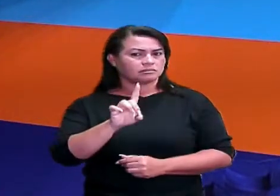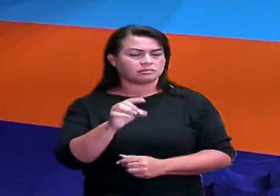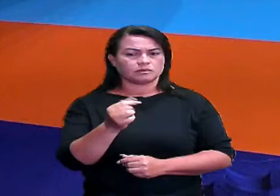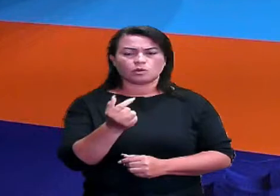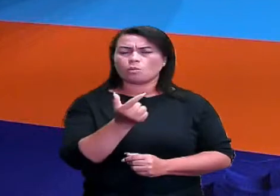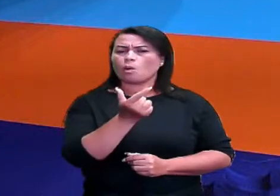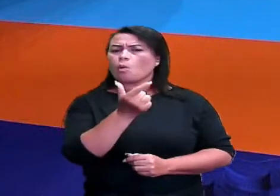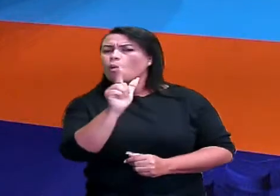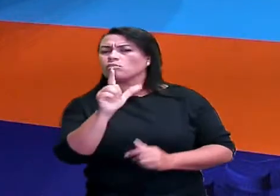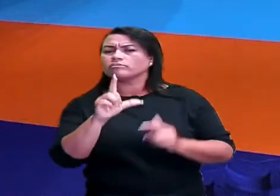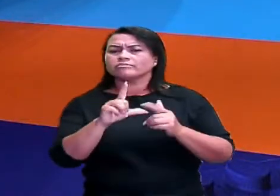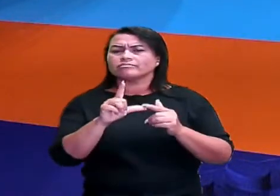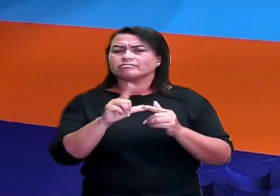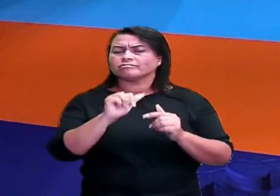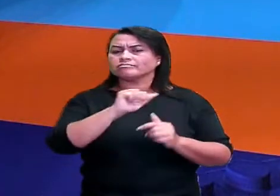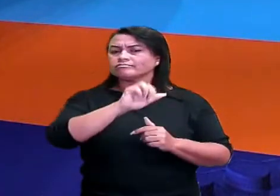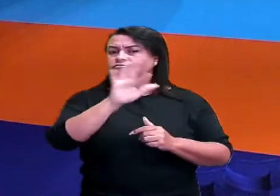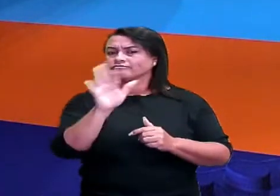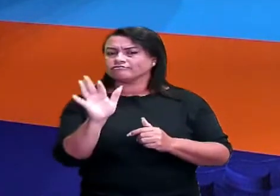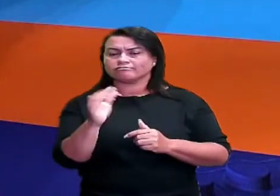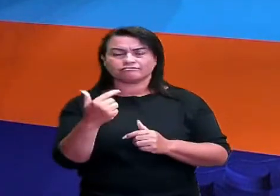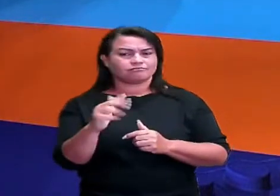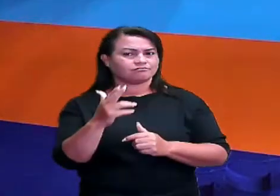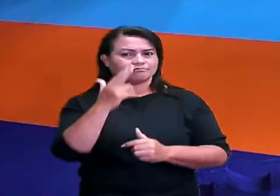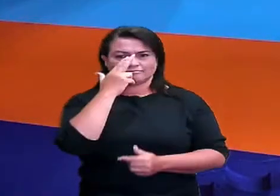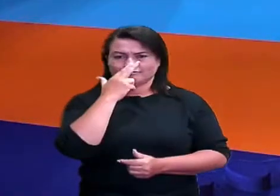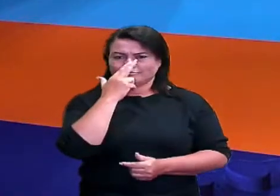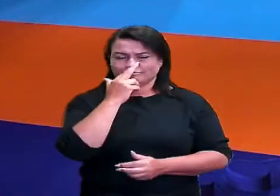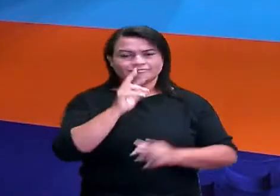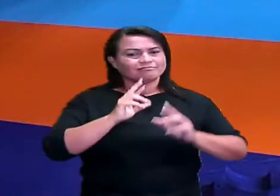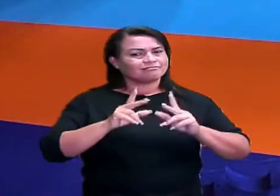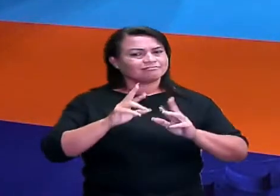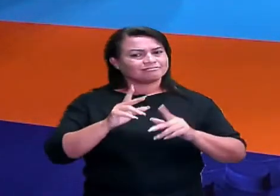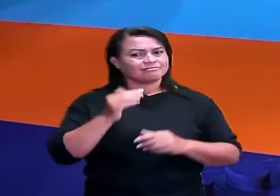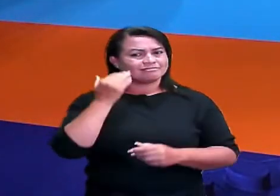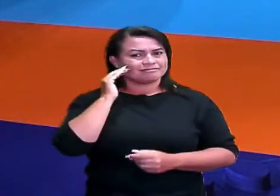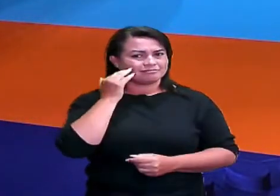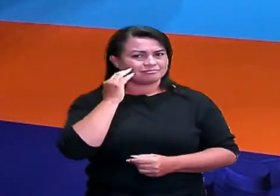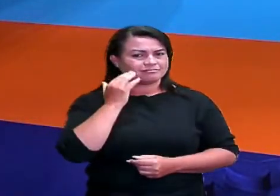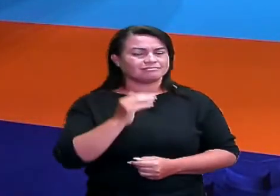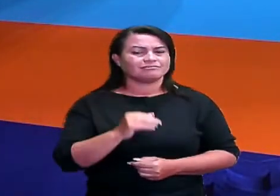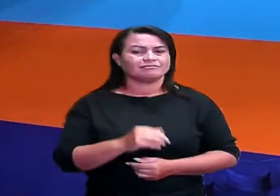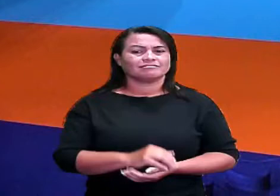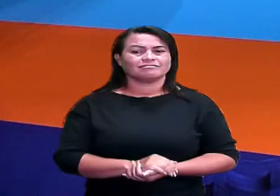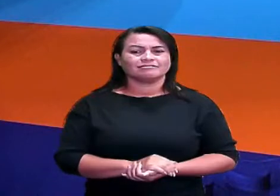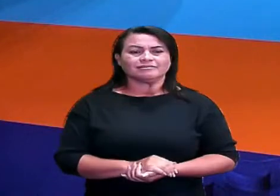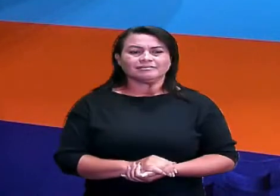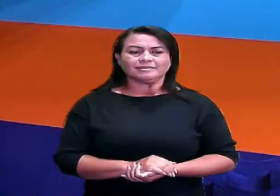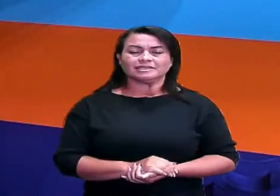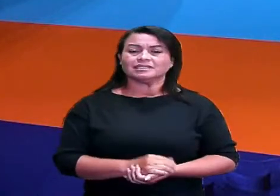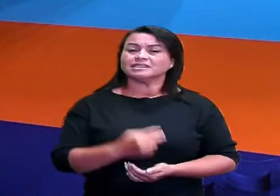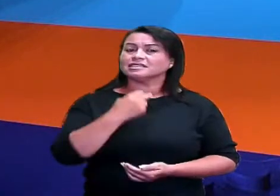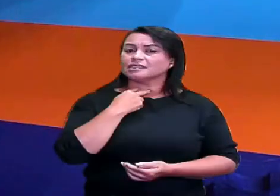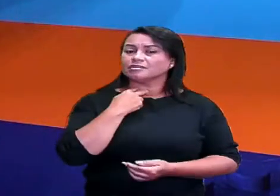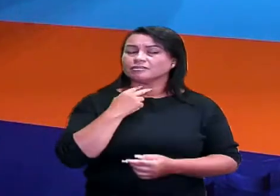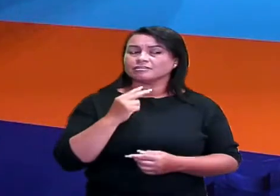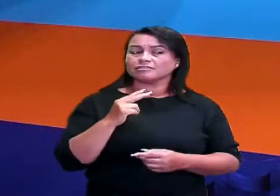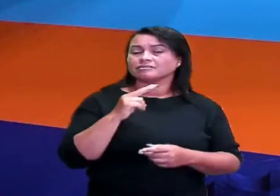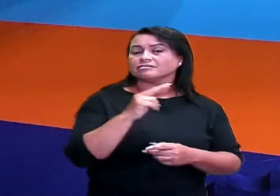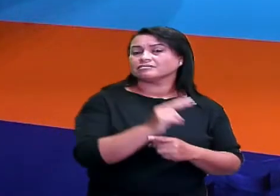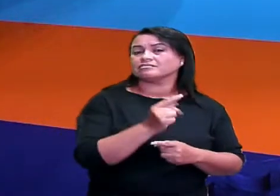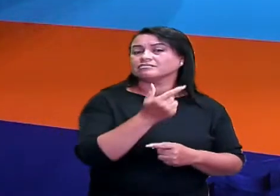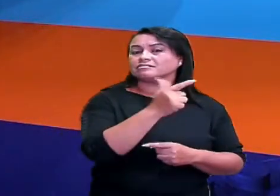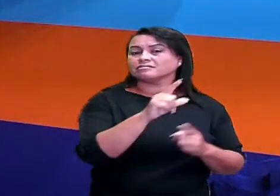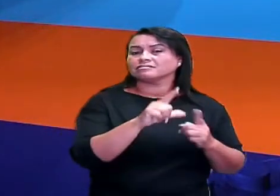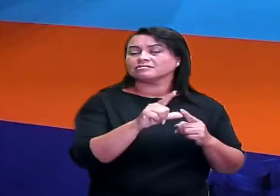no alfabeto vai ter o mesmo som dessas letras aqui. Elas são únicas. Nem presta para outras letras e